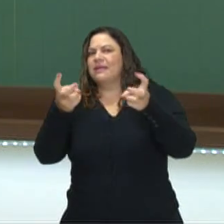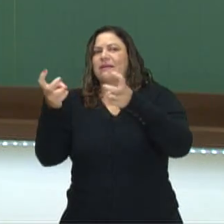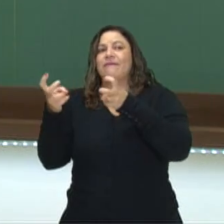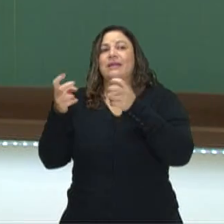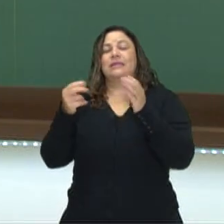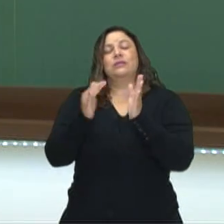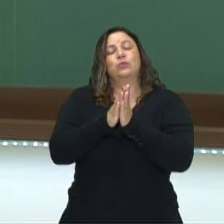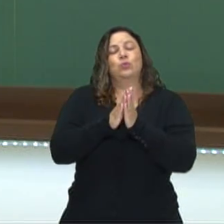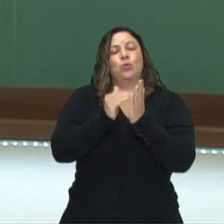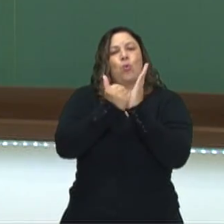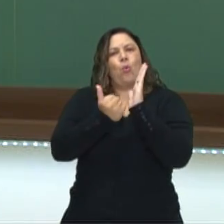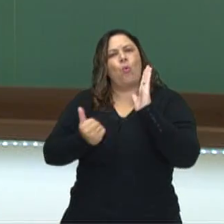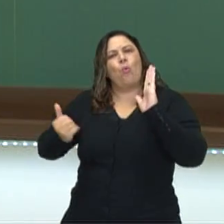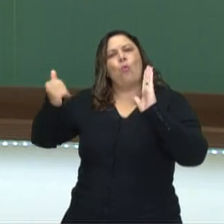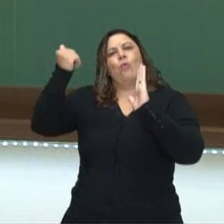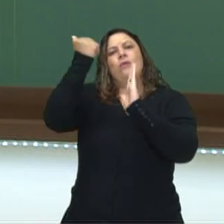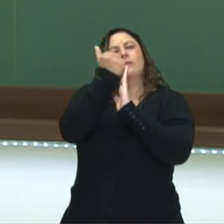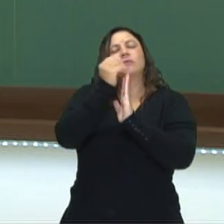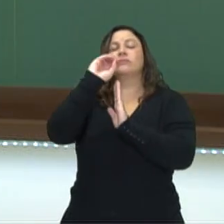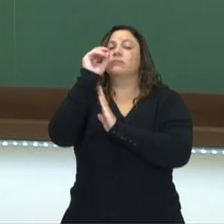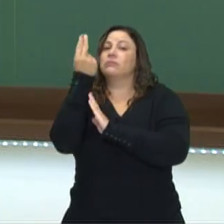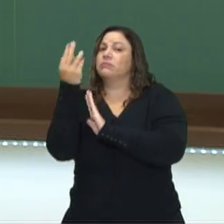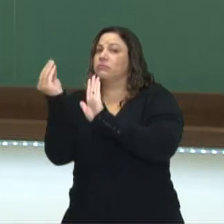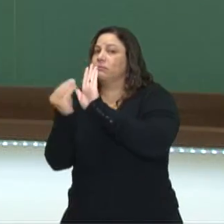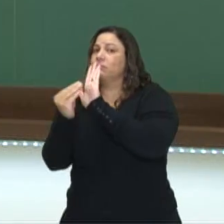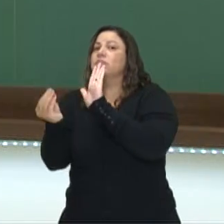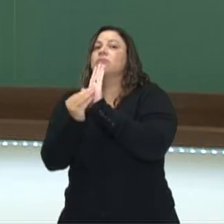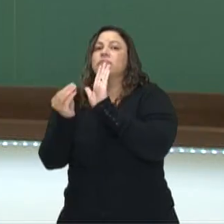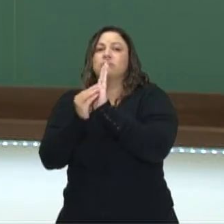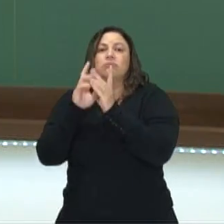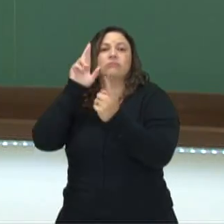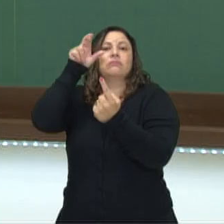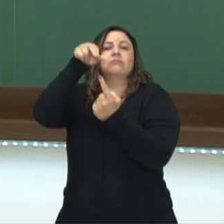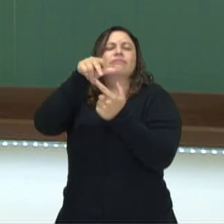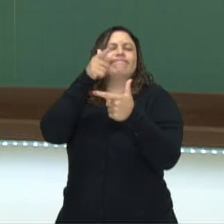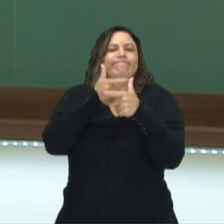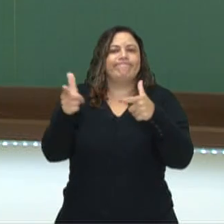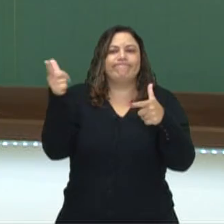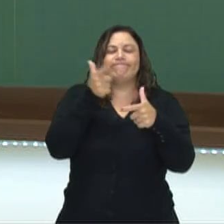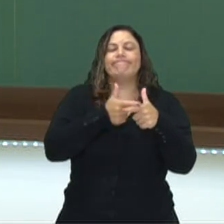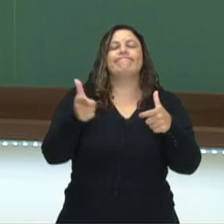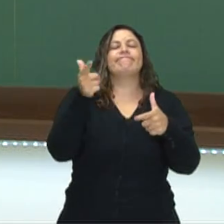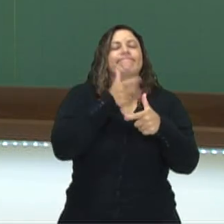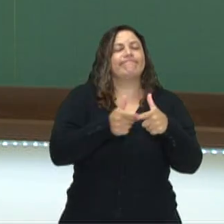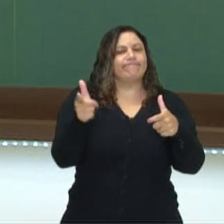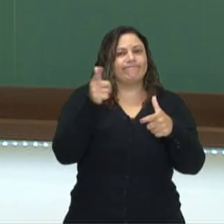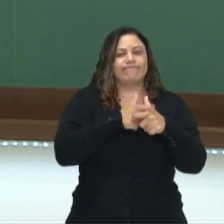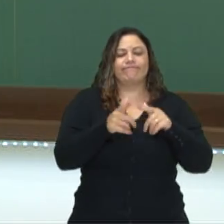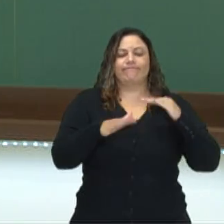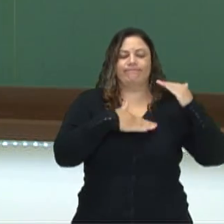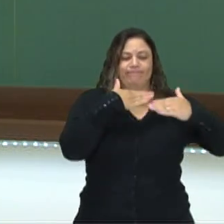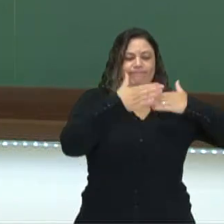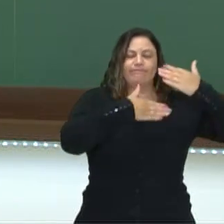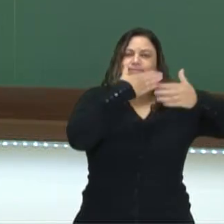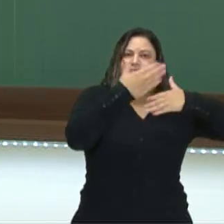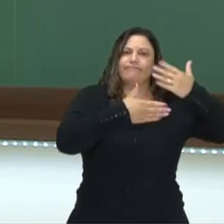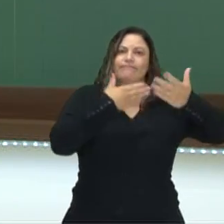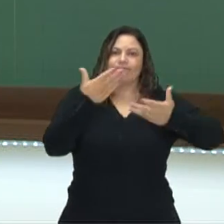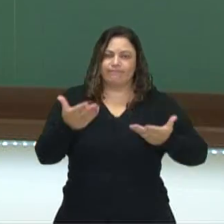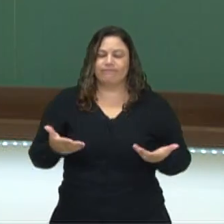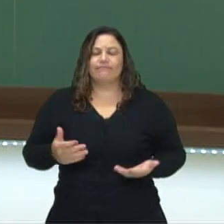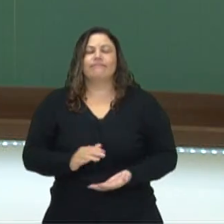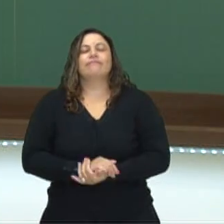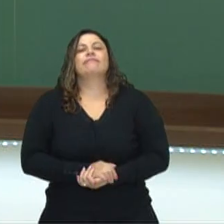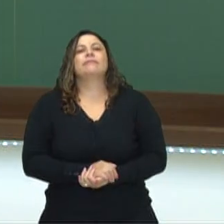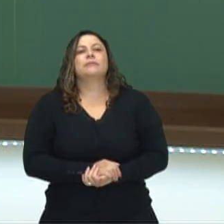o excesso como a deficiência representam problemas aí ao desenvolvimento pleno dessas